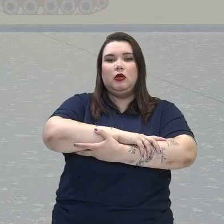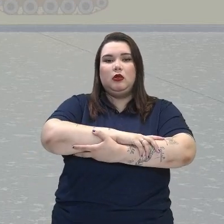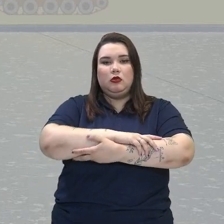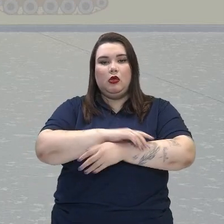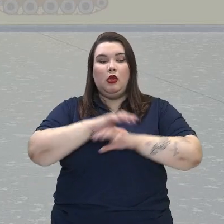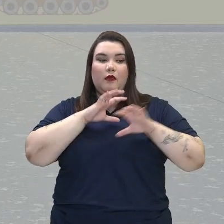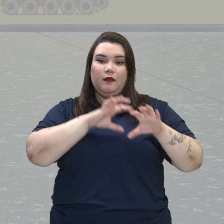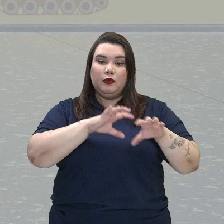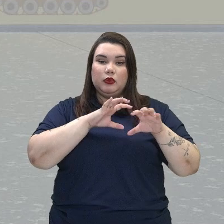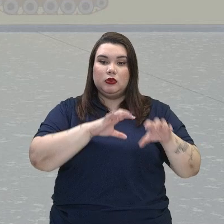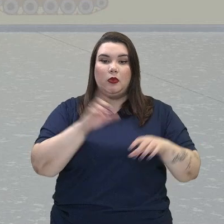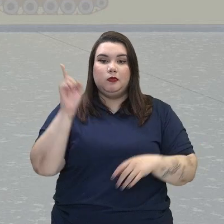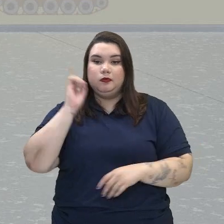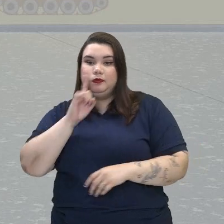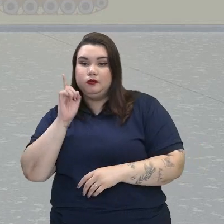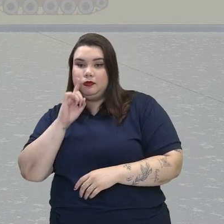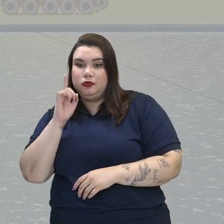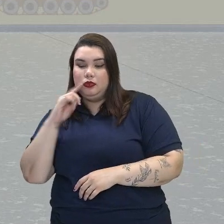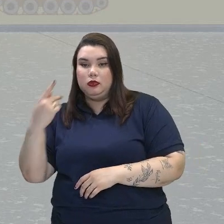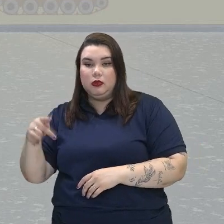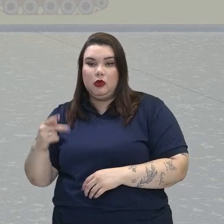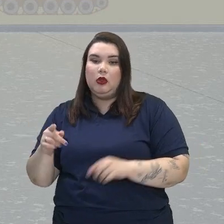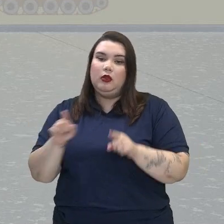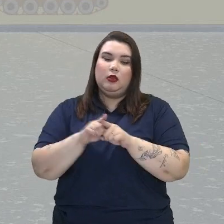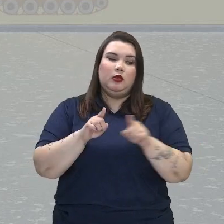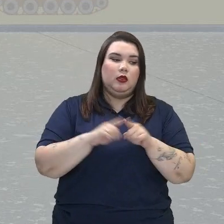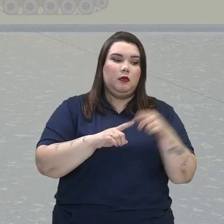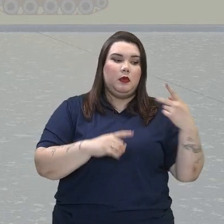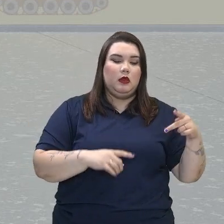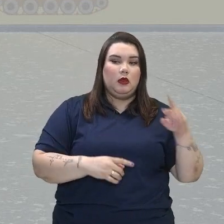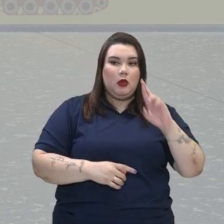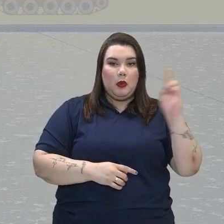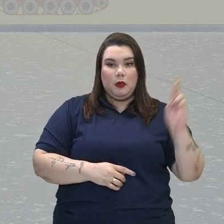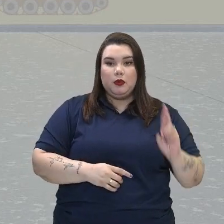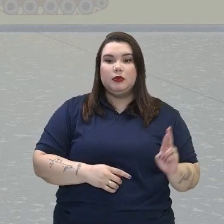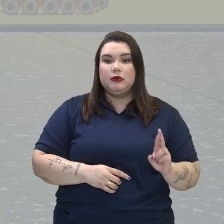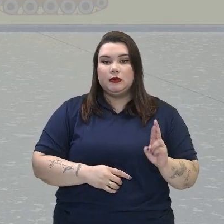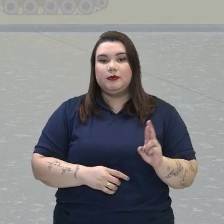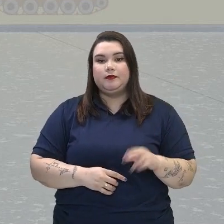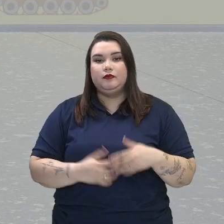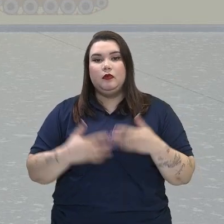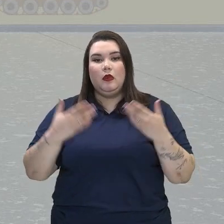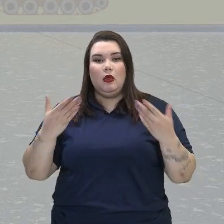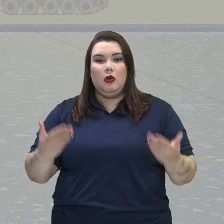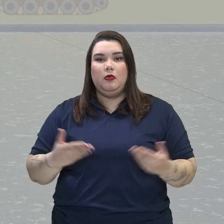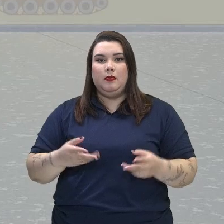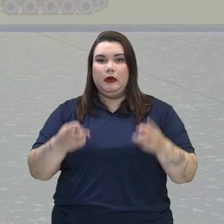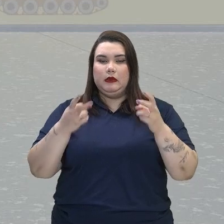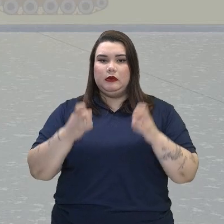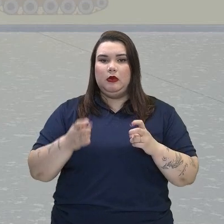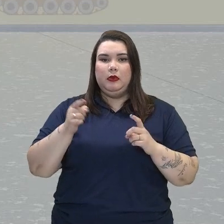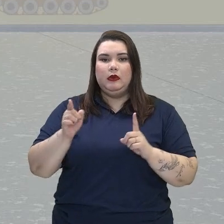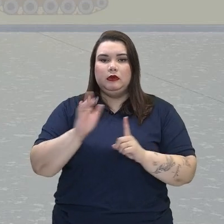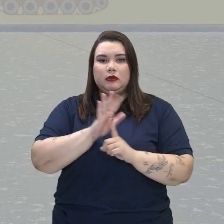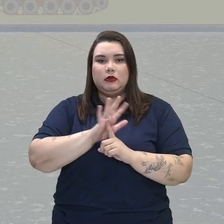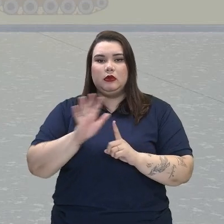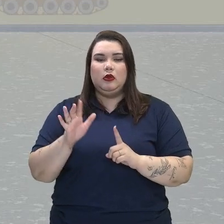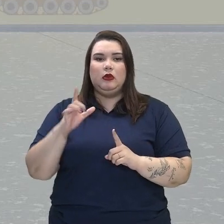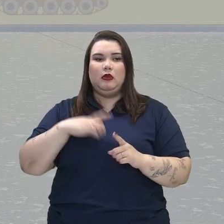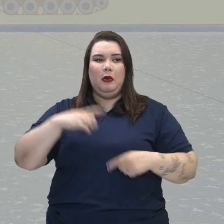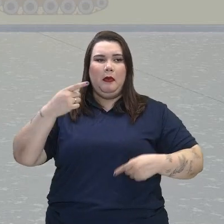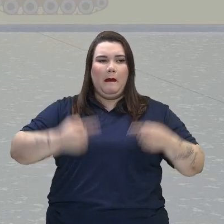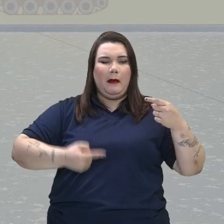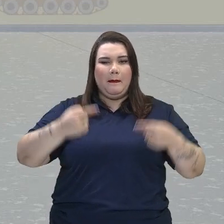tanto dos Estados Unidos quanto da União Soviética. Então, diante desse cenário de grande